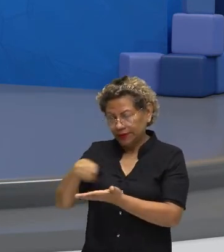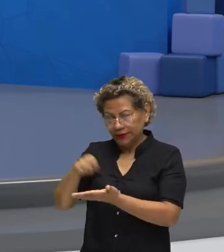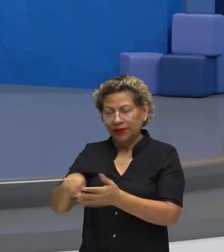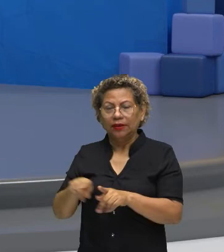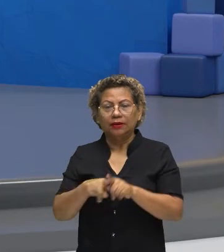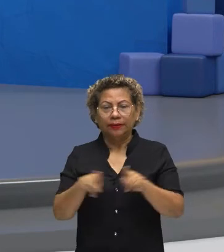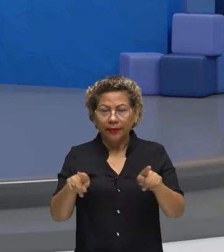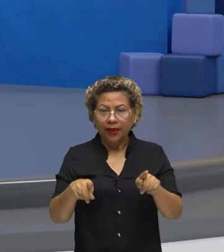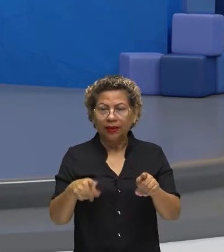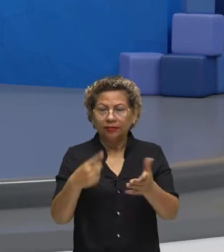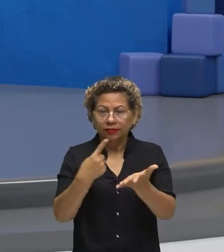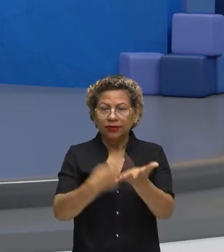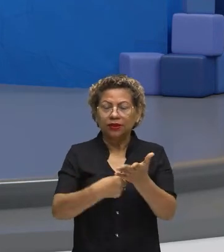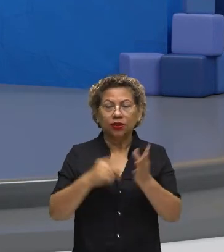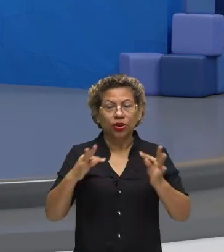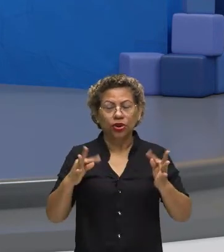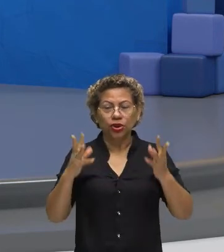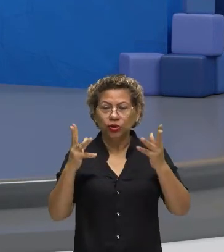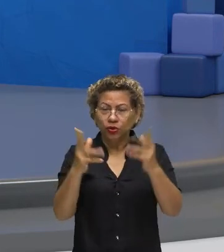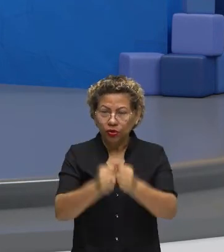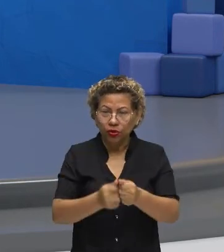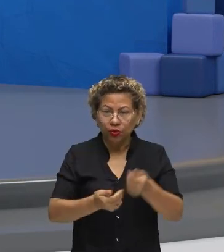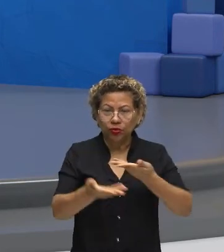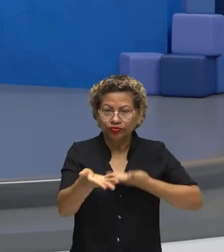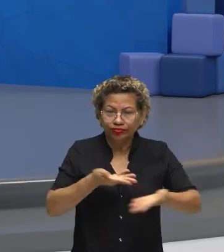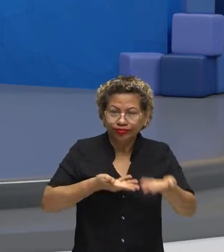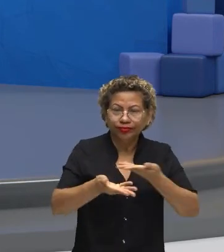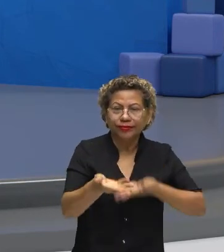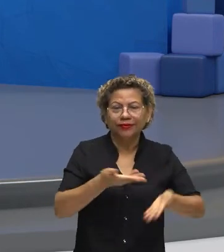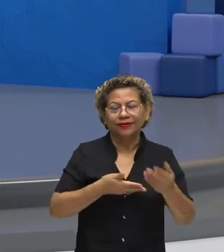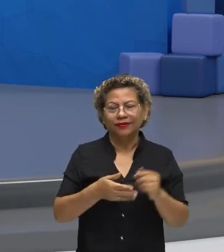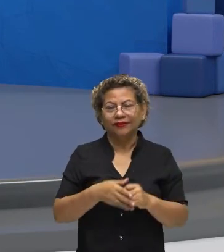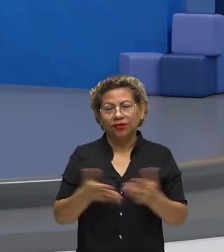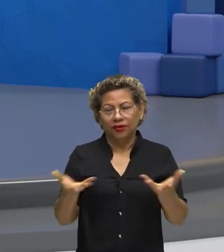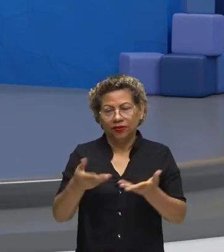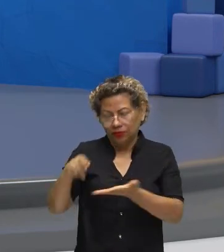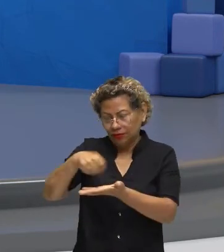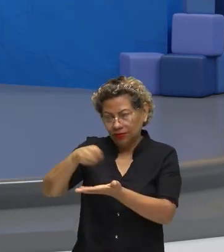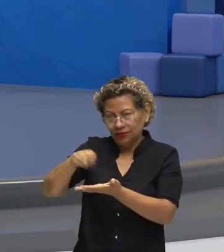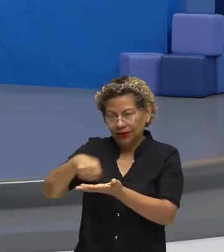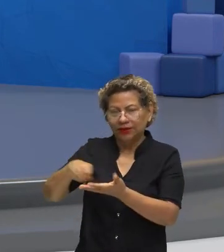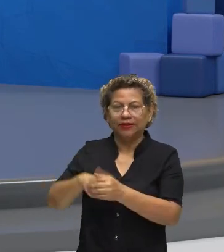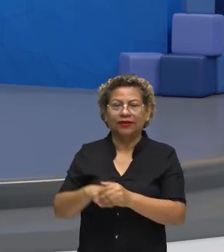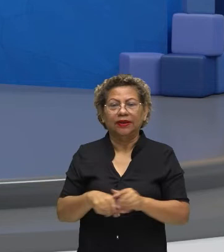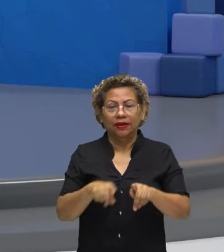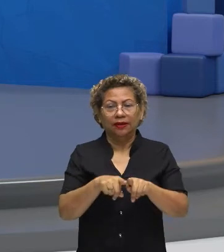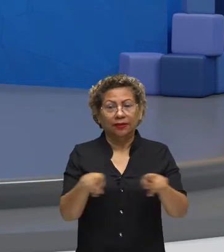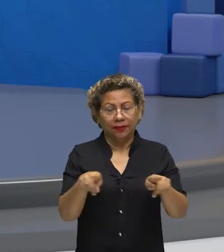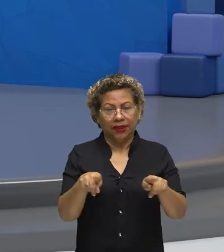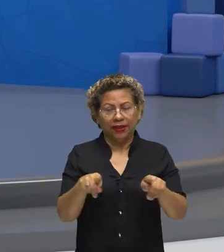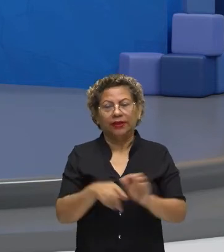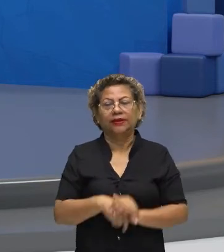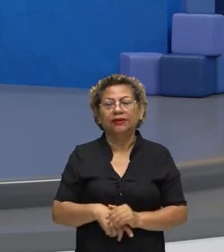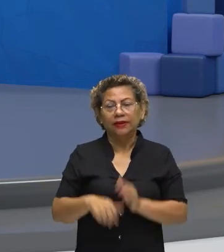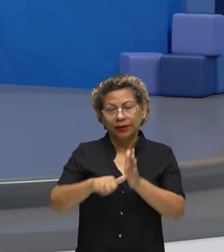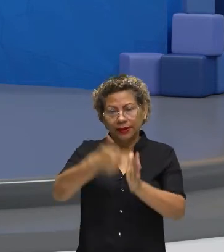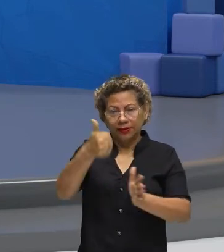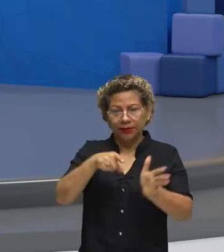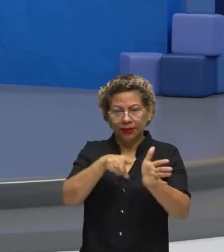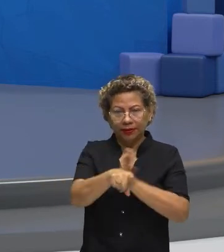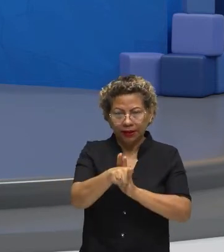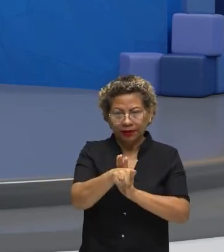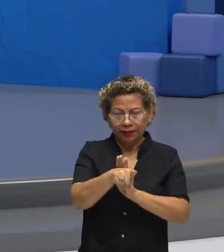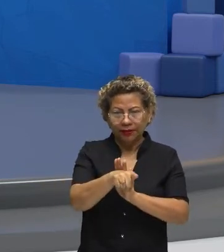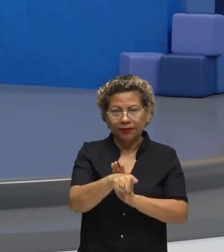é que todo mundo participe, não é verdade? Então, todo mundo anotando, tanana, detalhe. A primeira pergunta, gente, ela vale